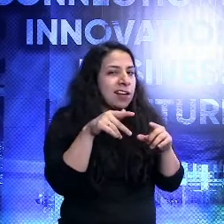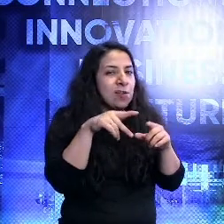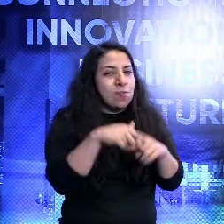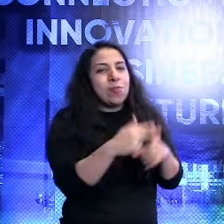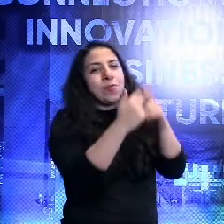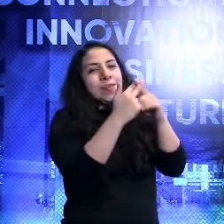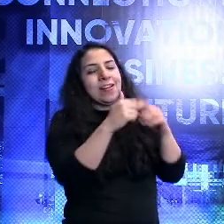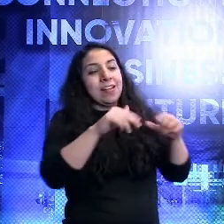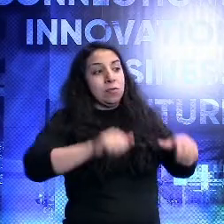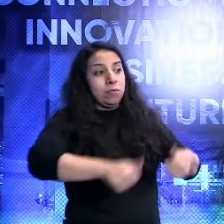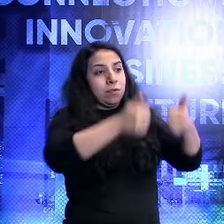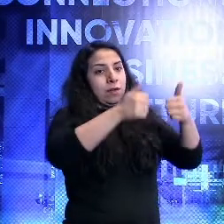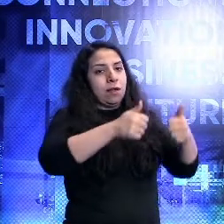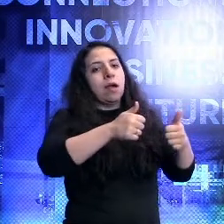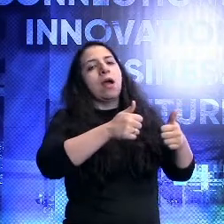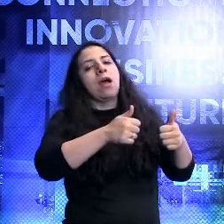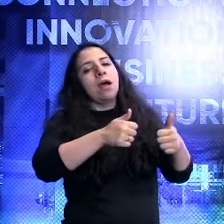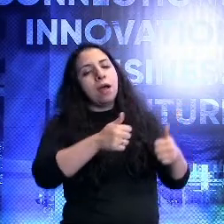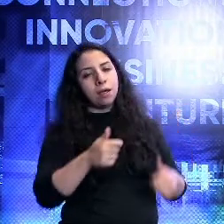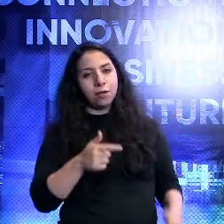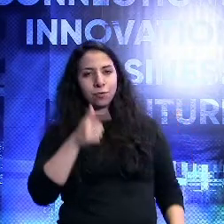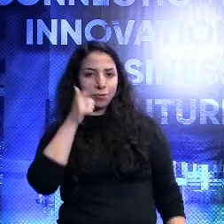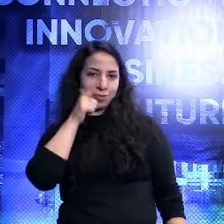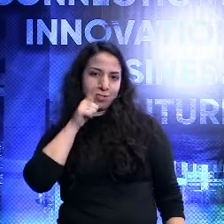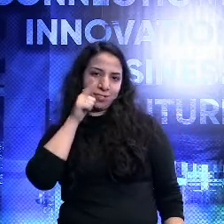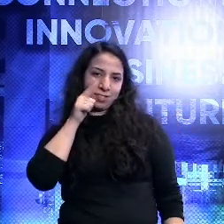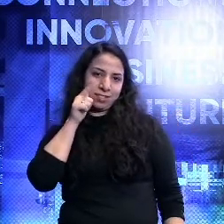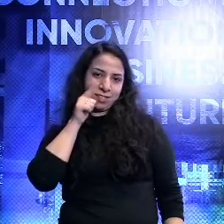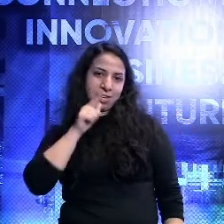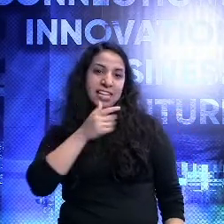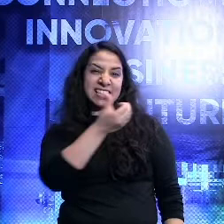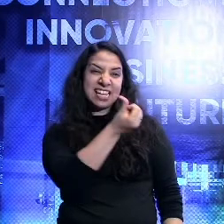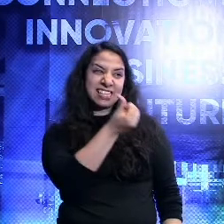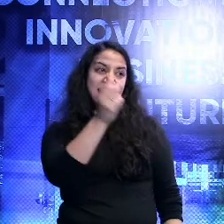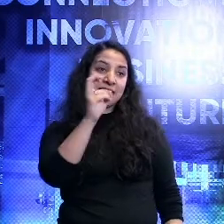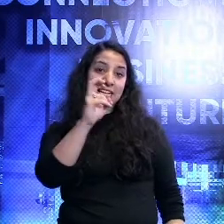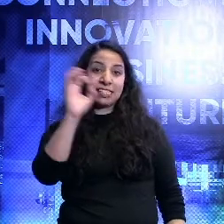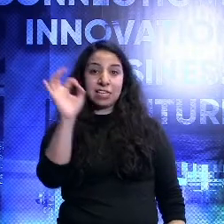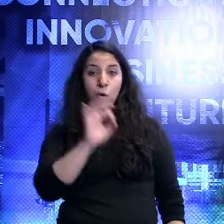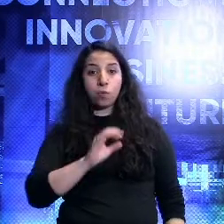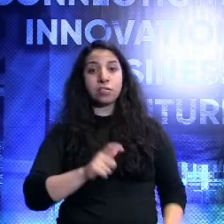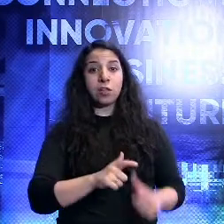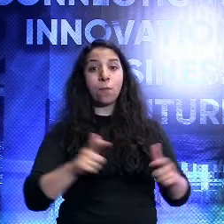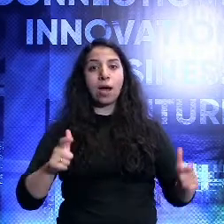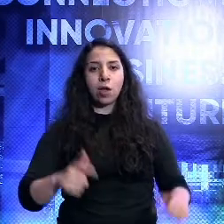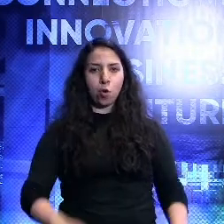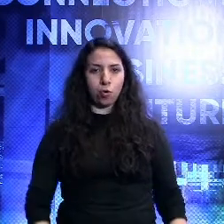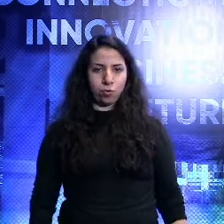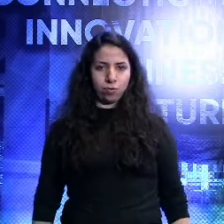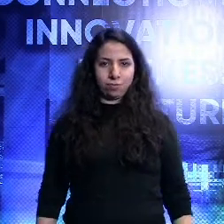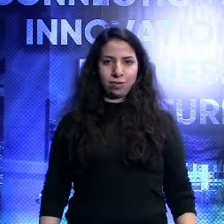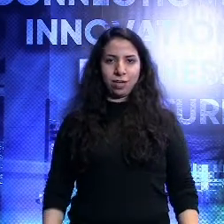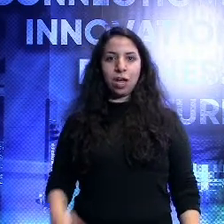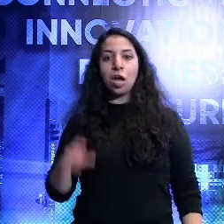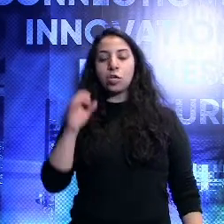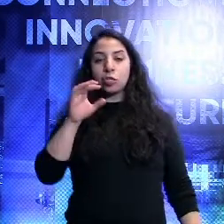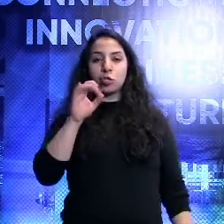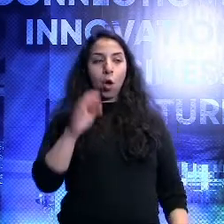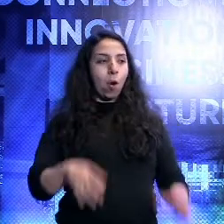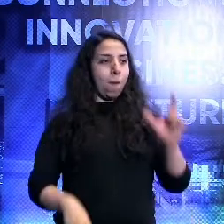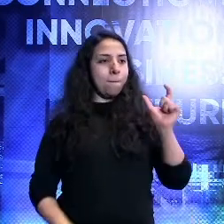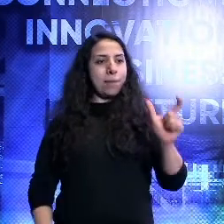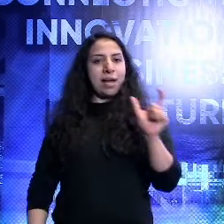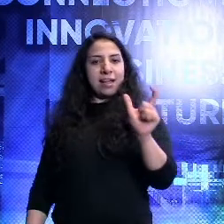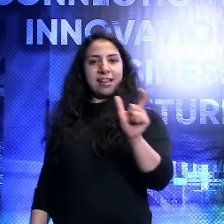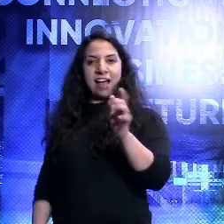potencial de resultado de busca, vamos dizer ali, acho que 65%, 68% maior. Só pelo ranking das palavras-chave que a gente trocou